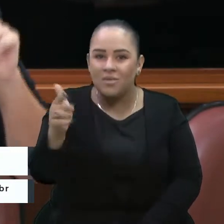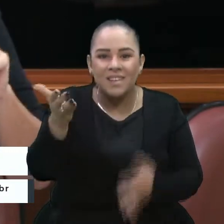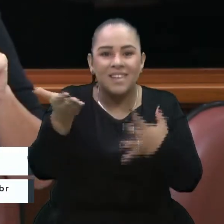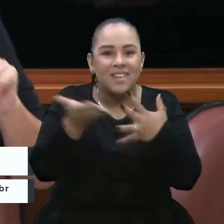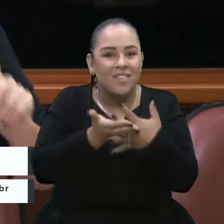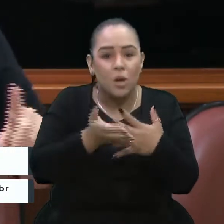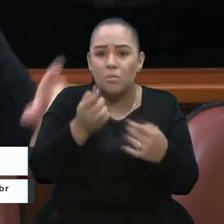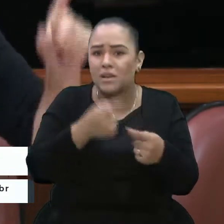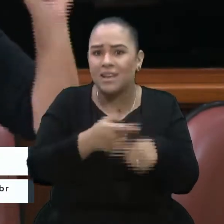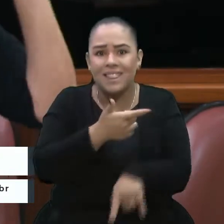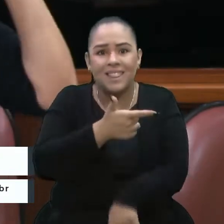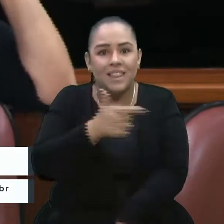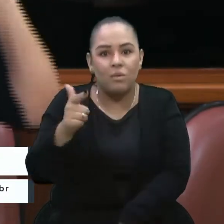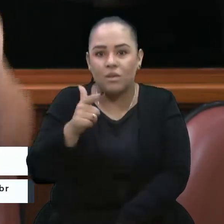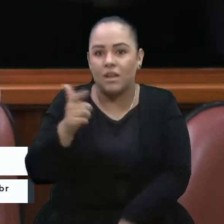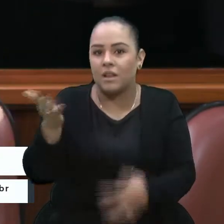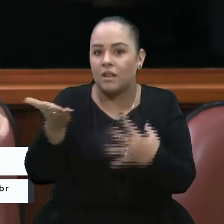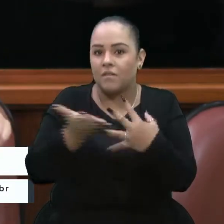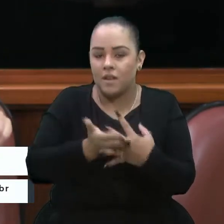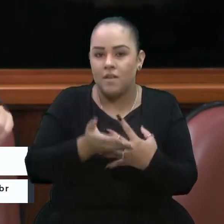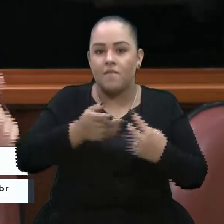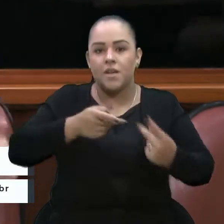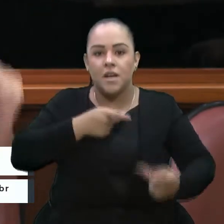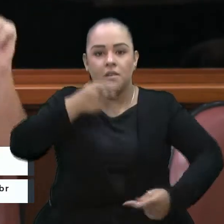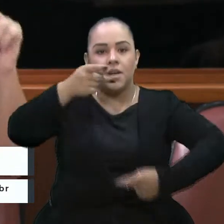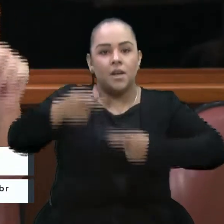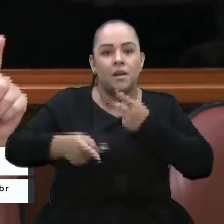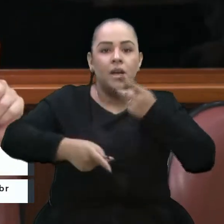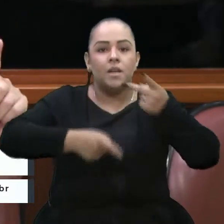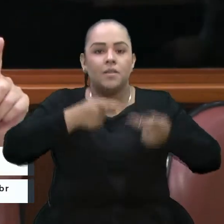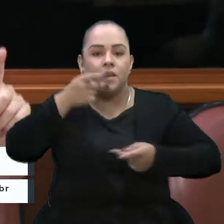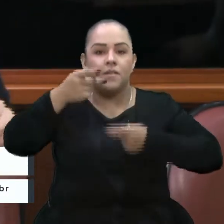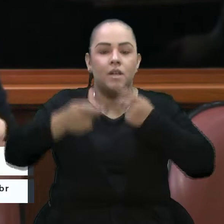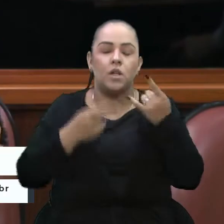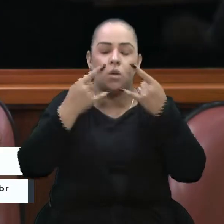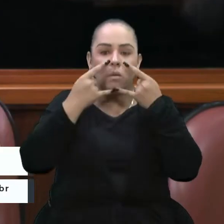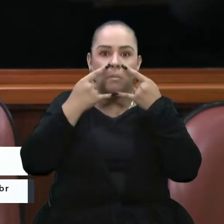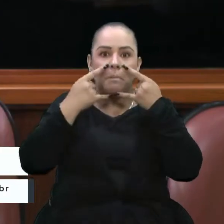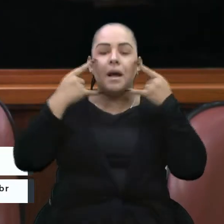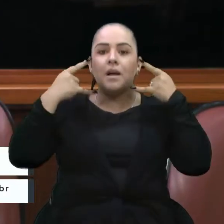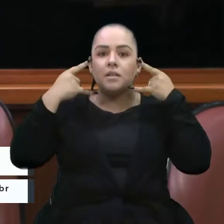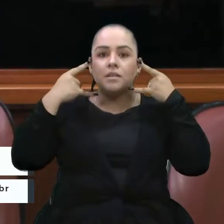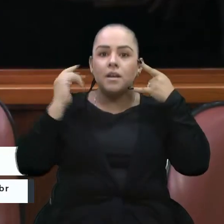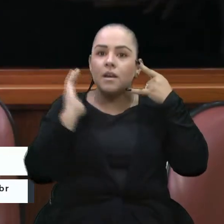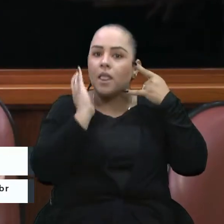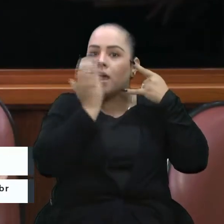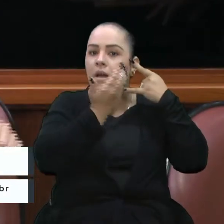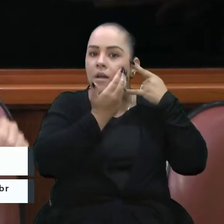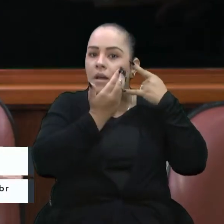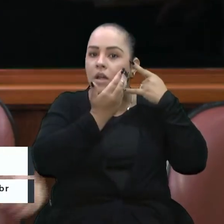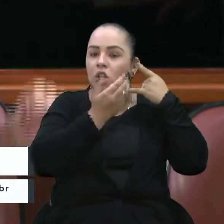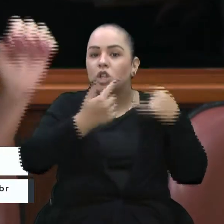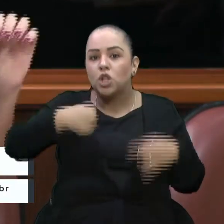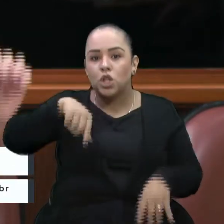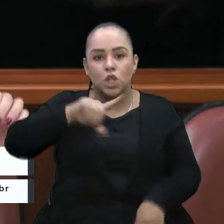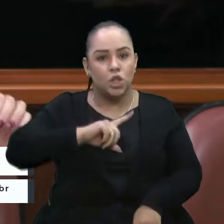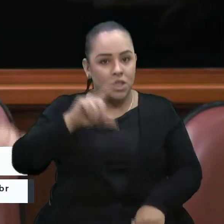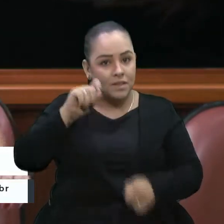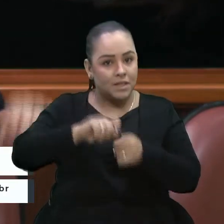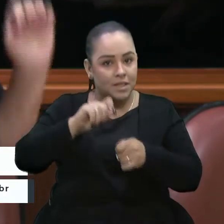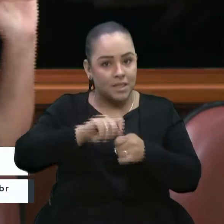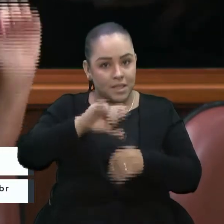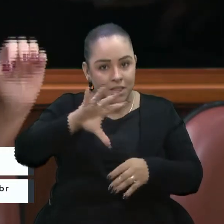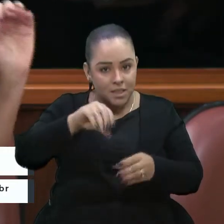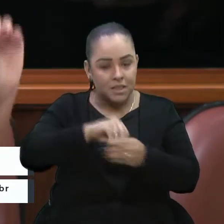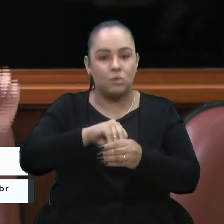tinha recreio, falando em sala de aula com máscaras. Então, nós temos feito nas escolas